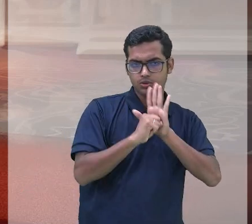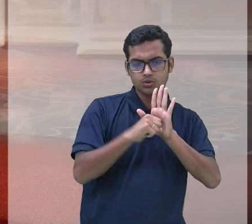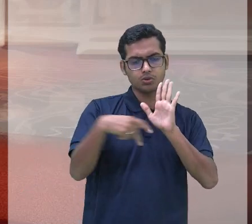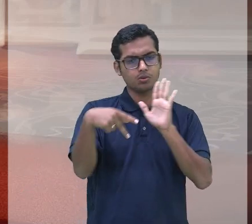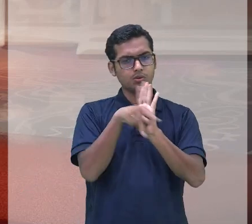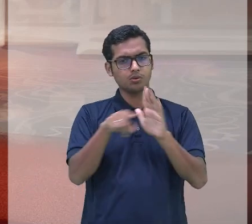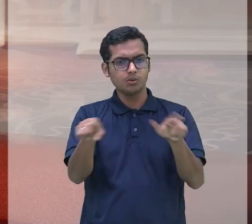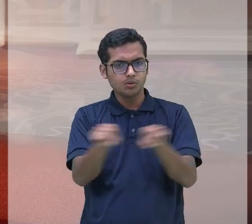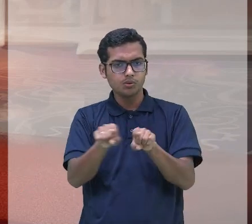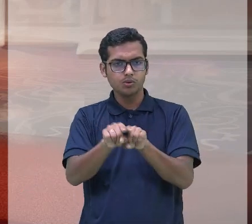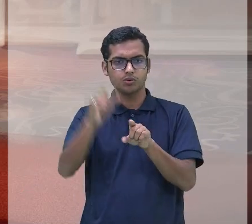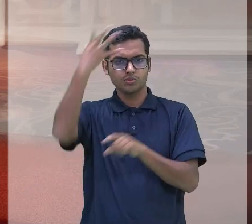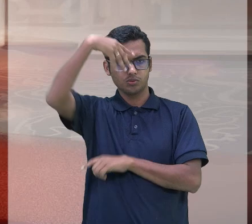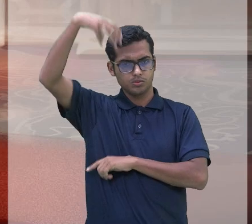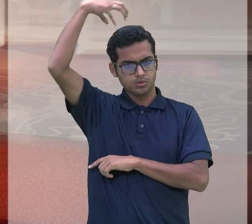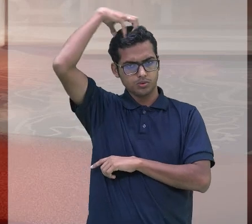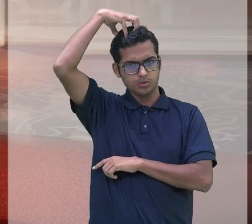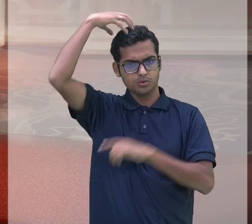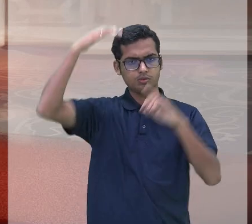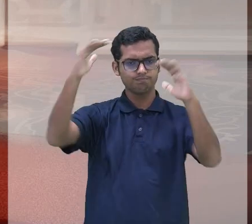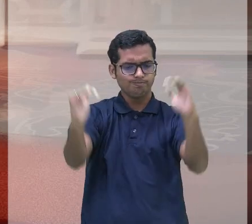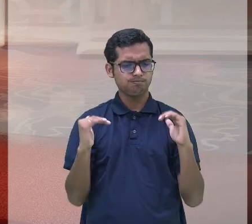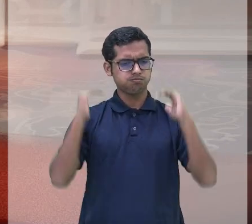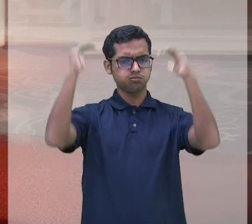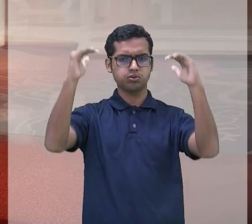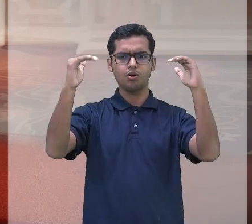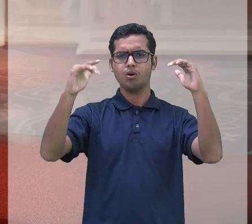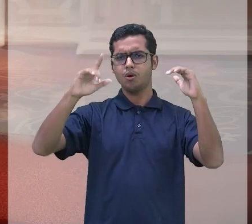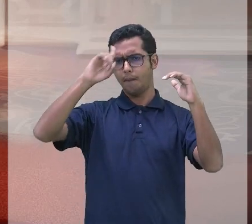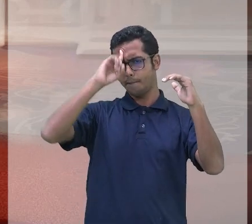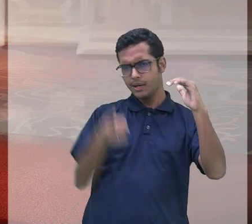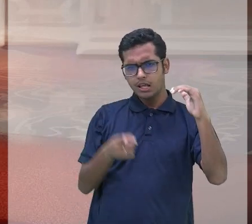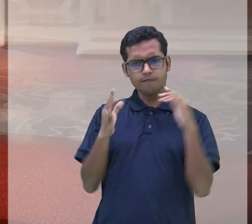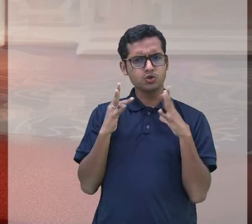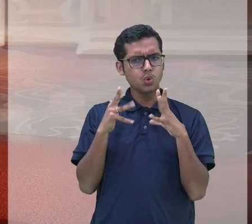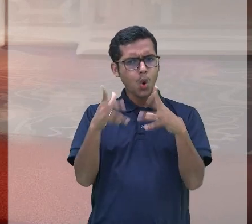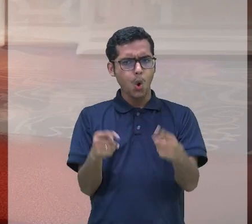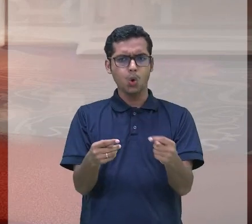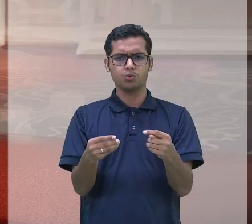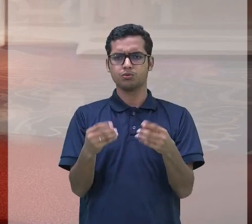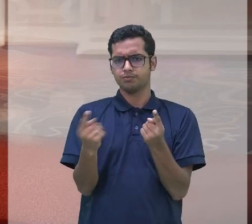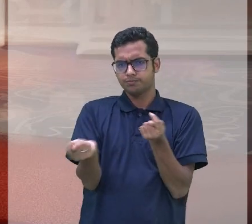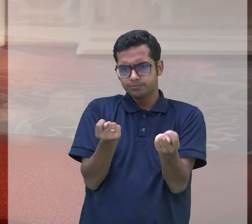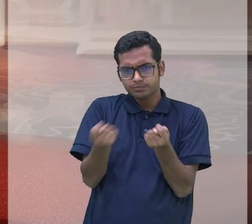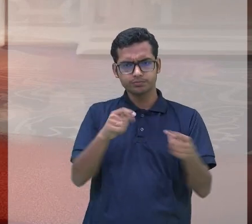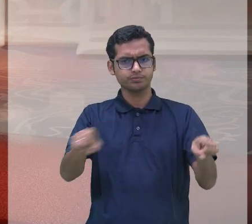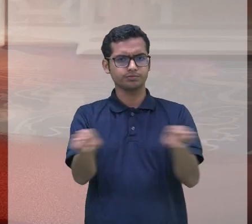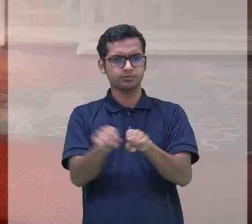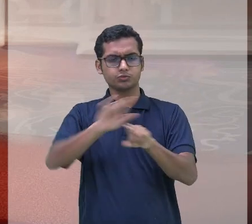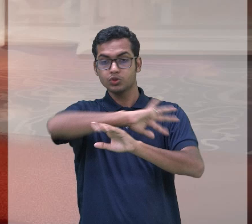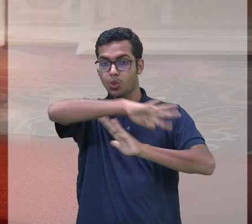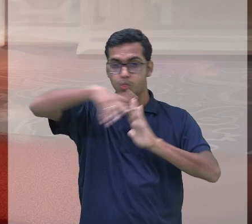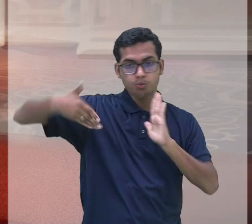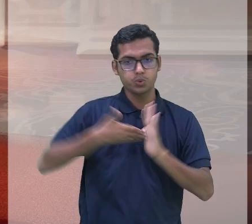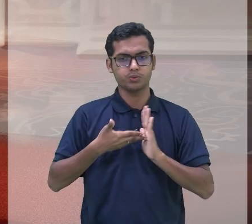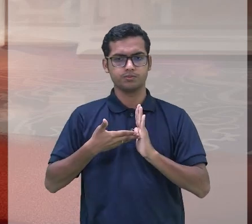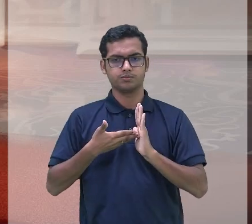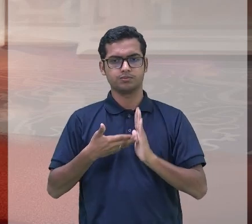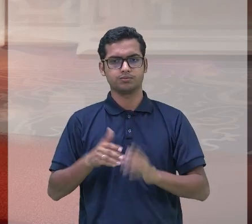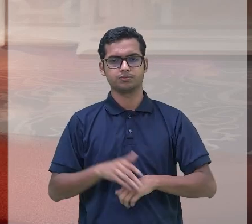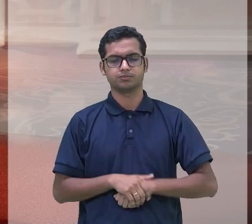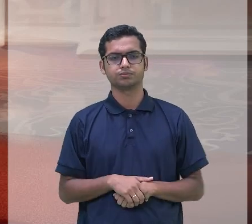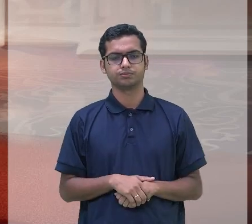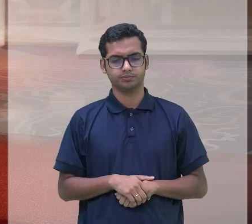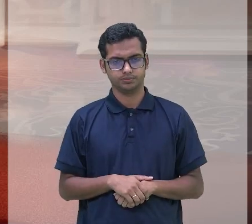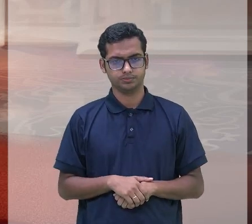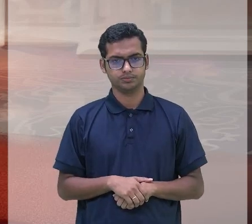o monarca absoluto. O que é o monarca absoluto, professor? Prestem atenção. É o